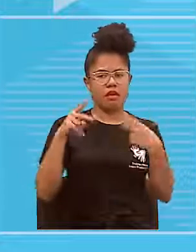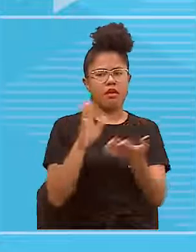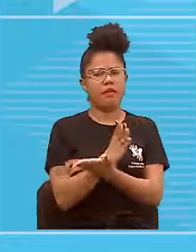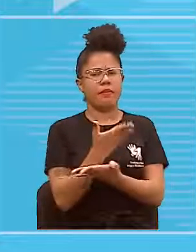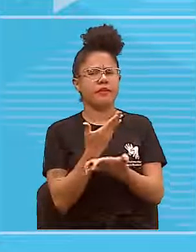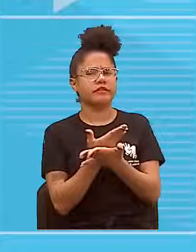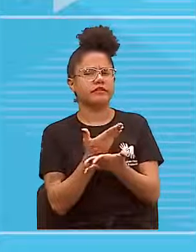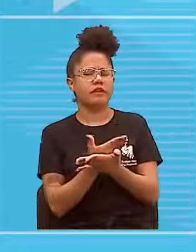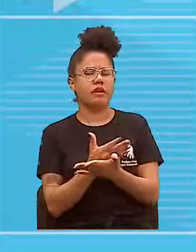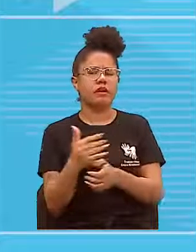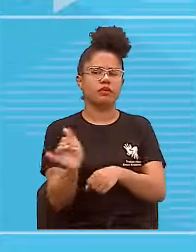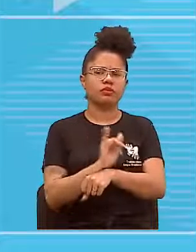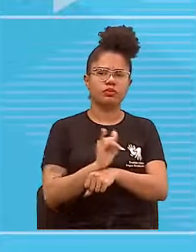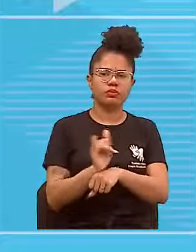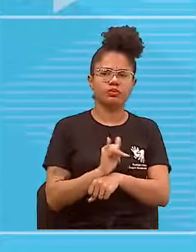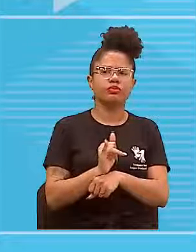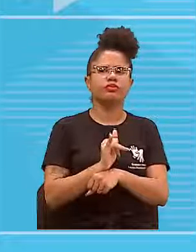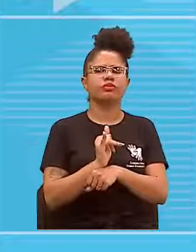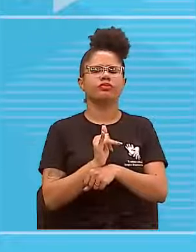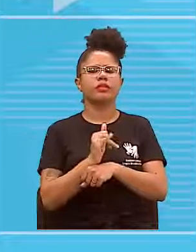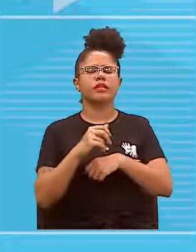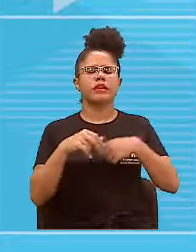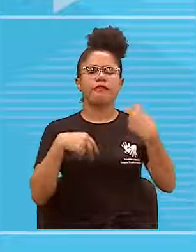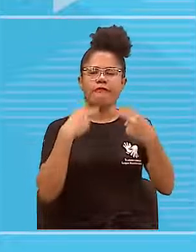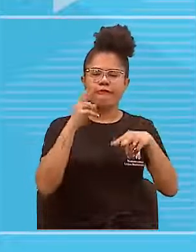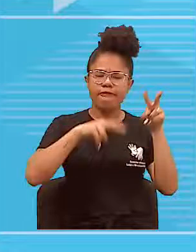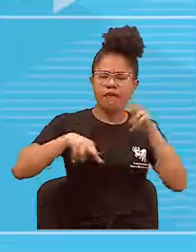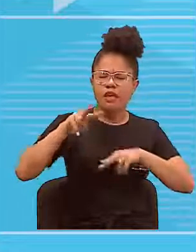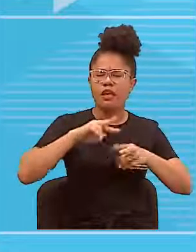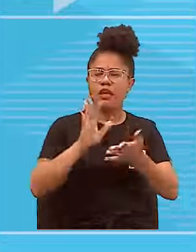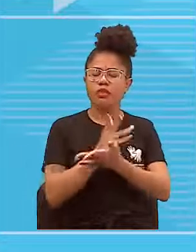depois rever as aulas do professor Alexandre para vocês